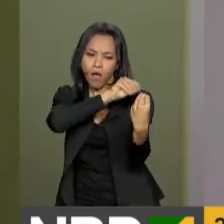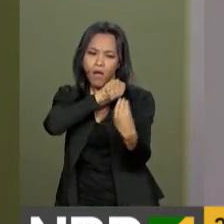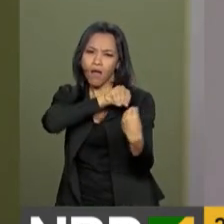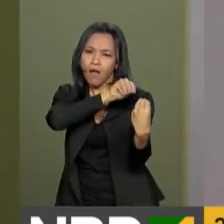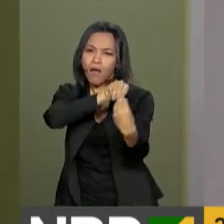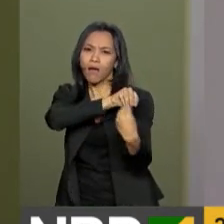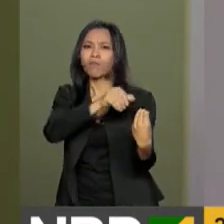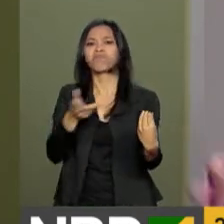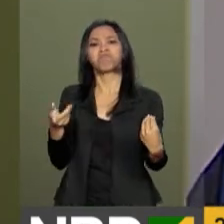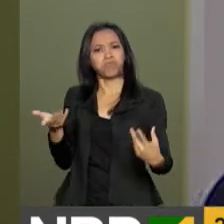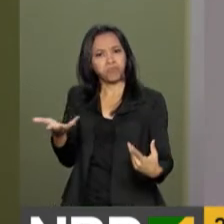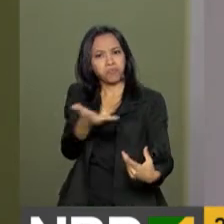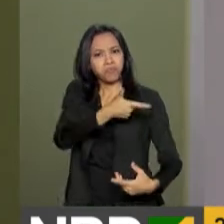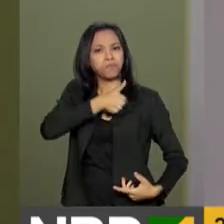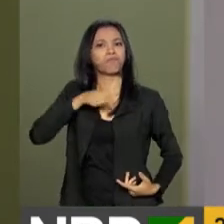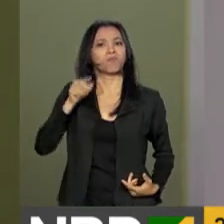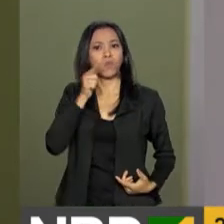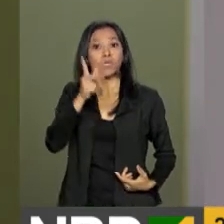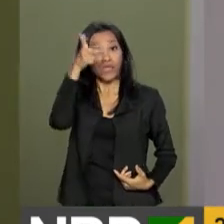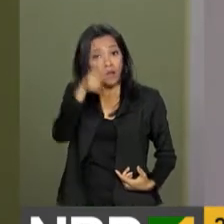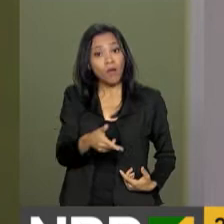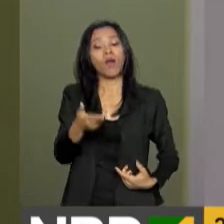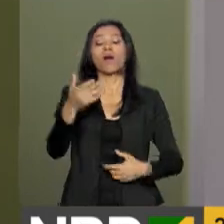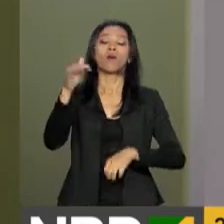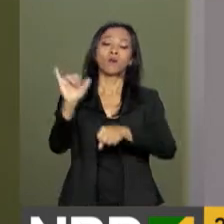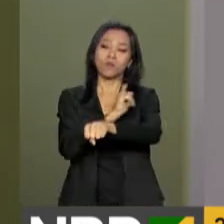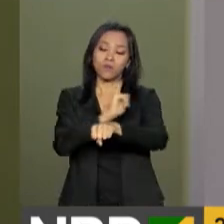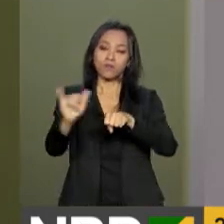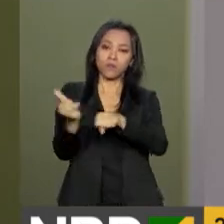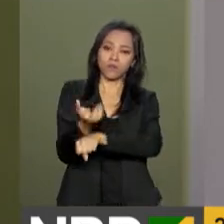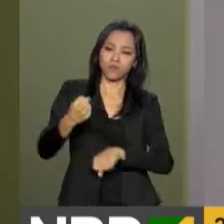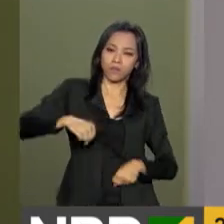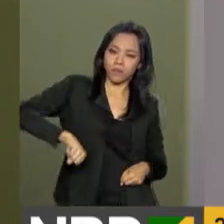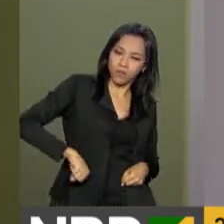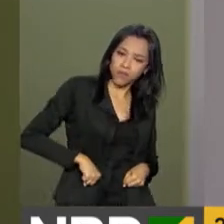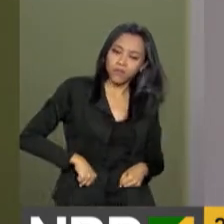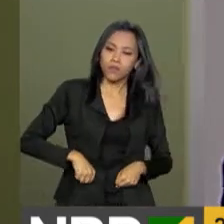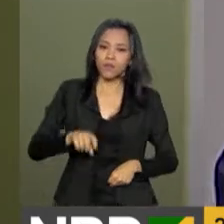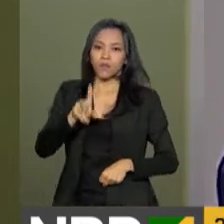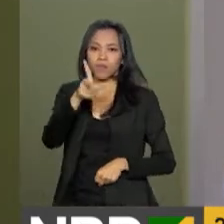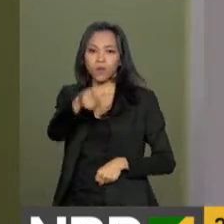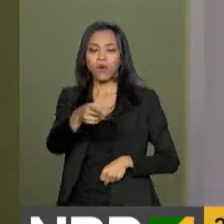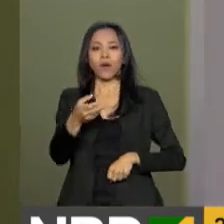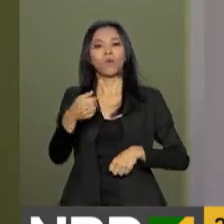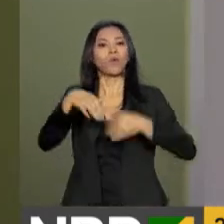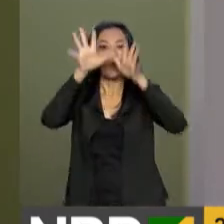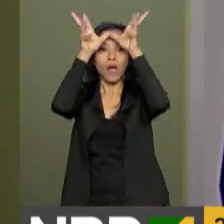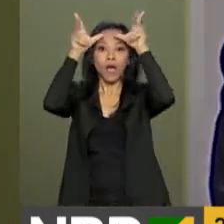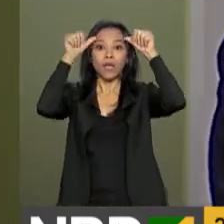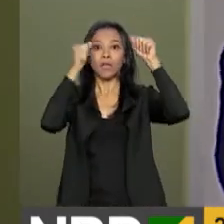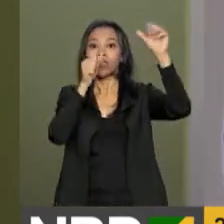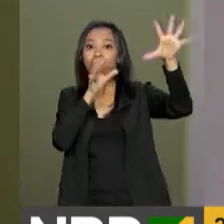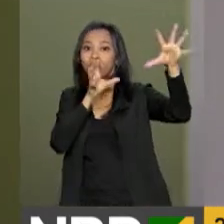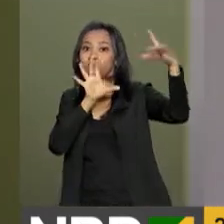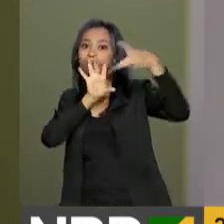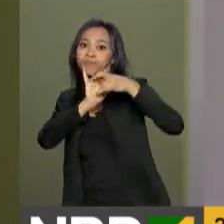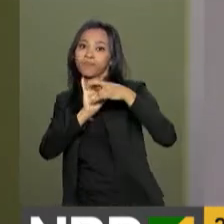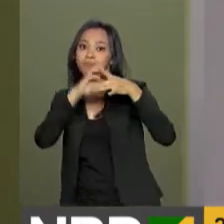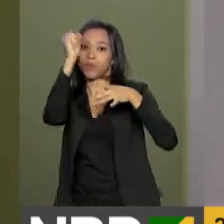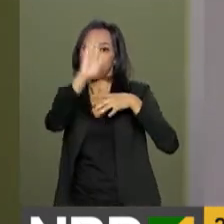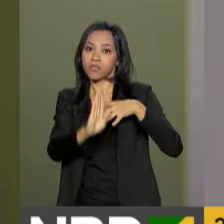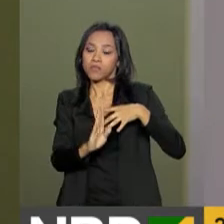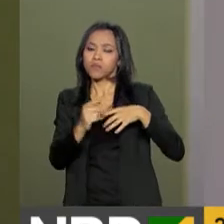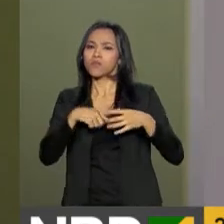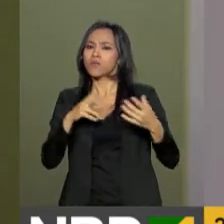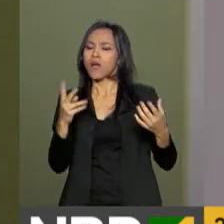diplomacia aliás quando incorporado o território do acre ao estado brasileiro surgiu até a tendência